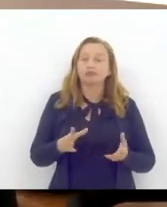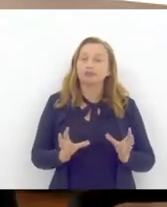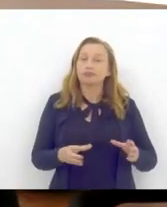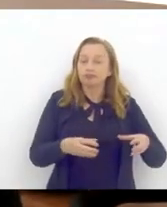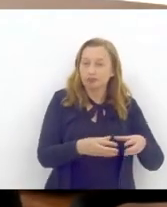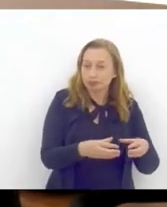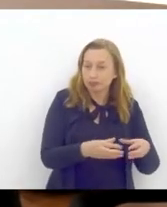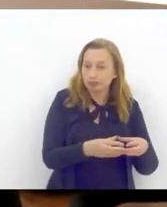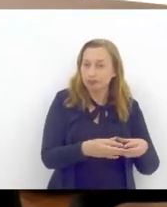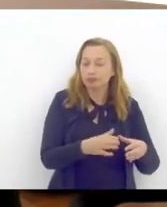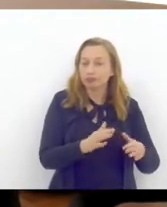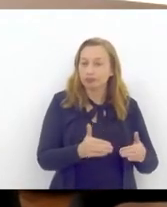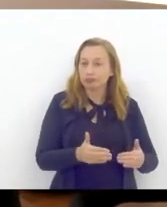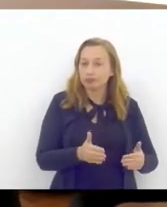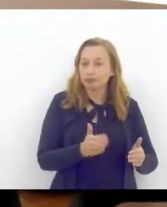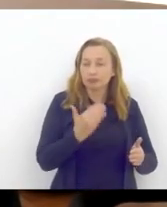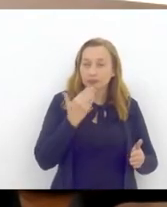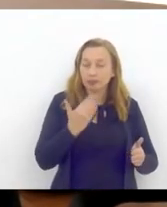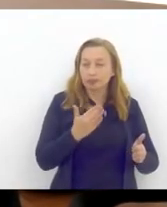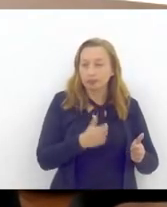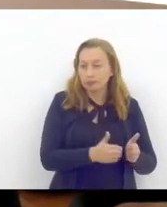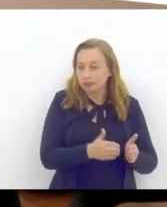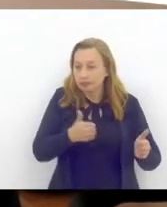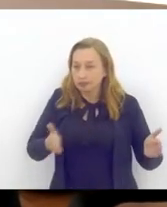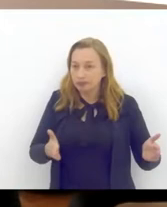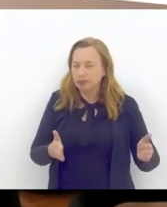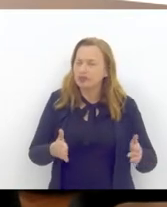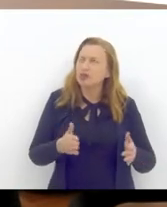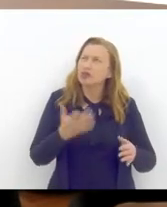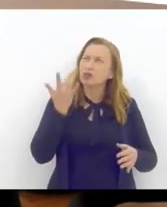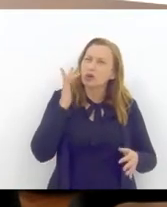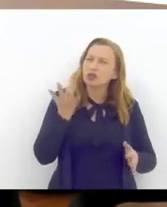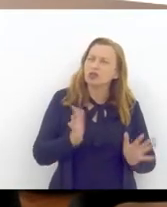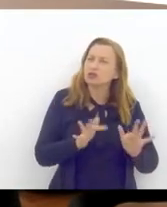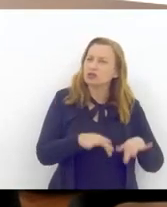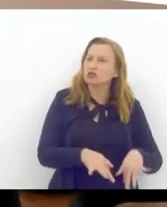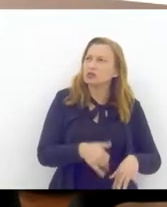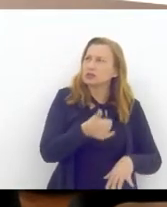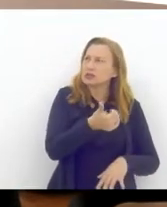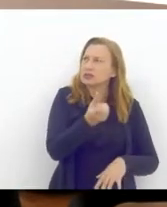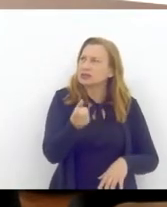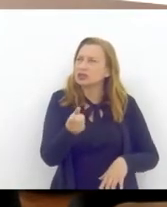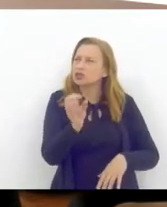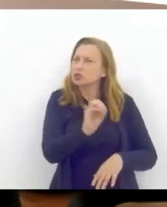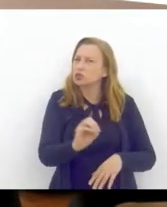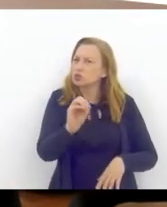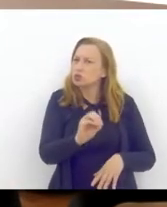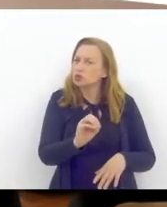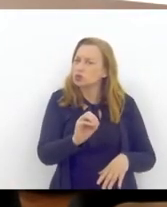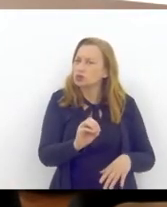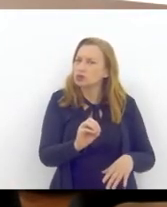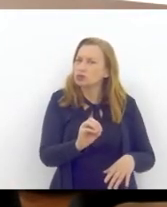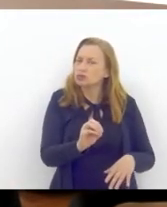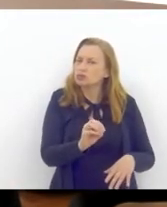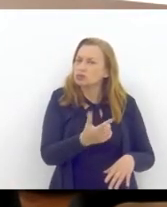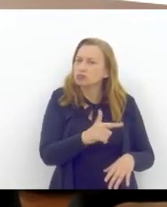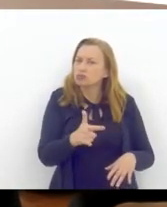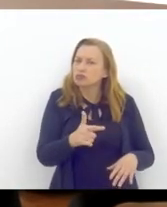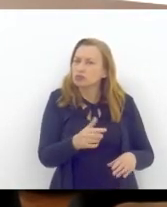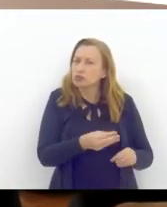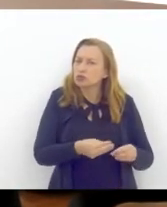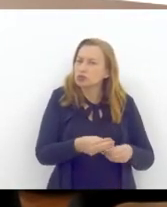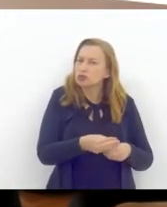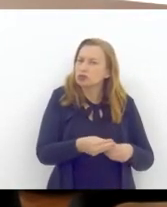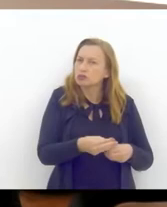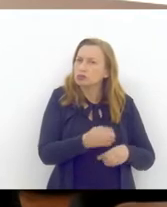esse prazo duas vezes, venceu agora dia 16 de outubro, e, sem isso, os municípios do